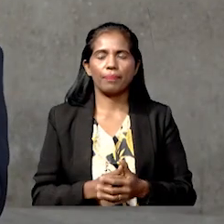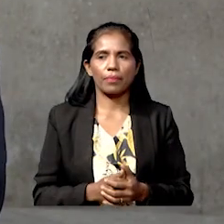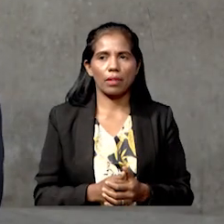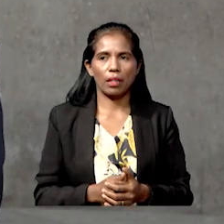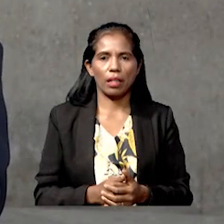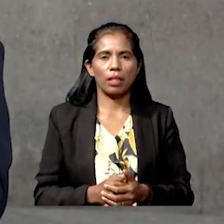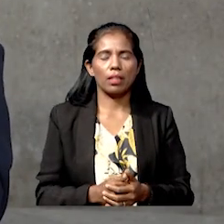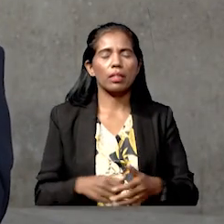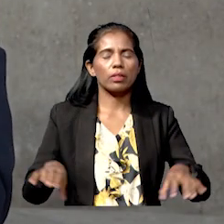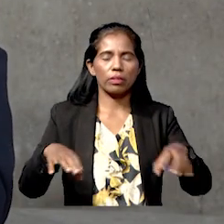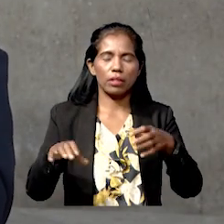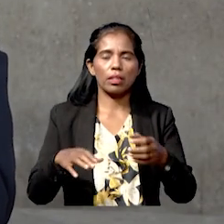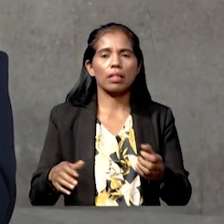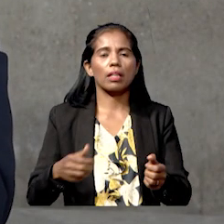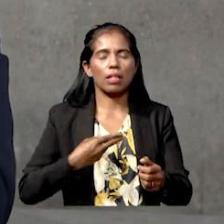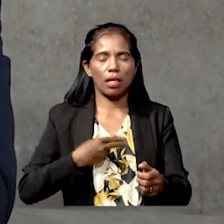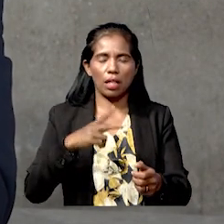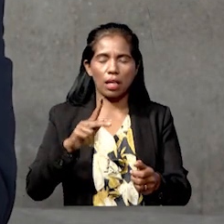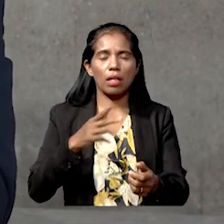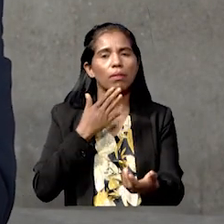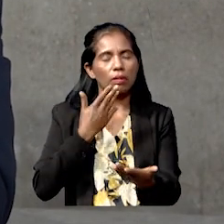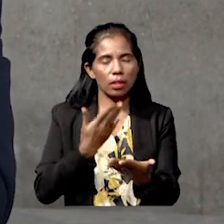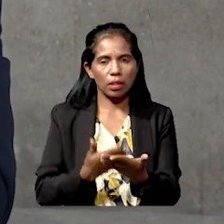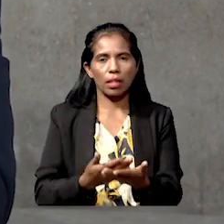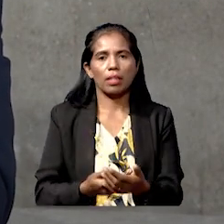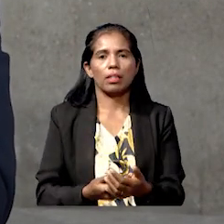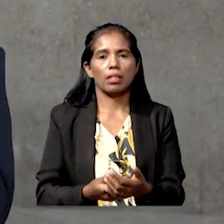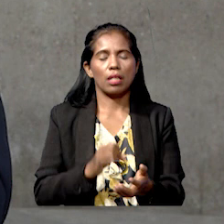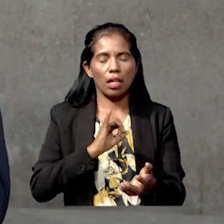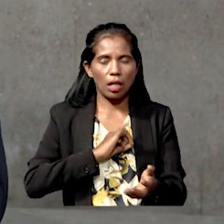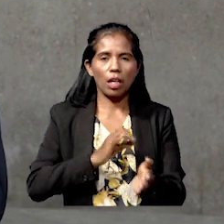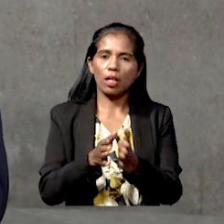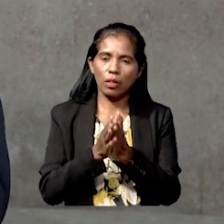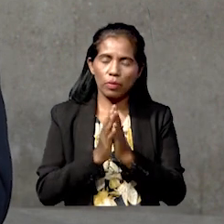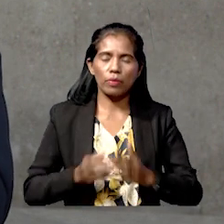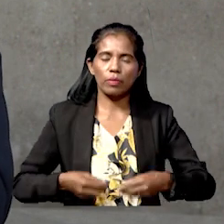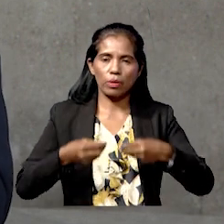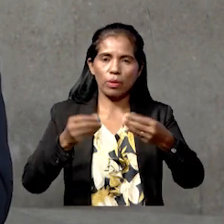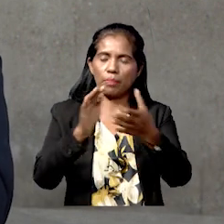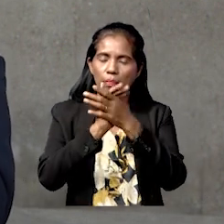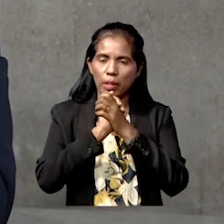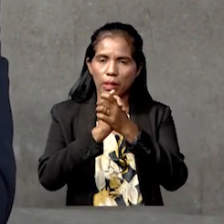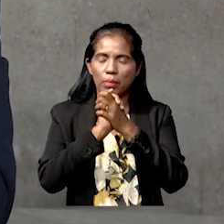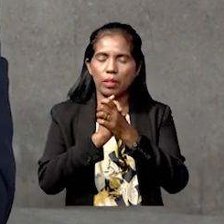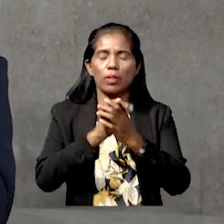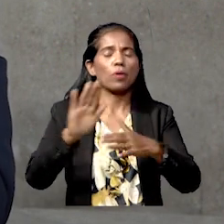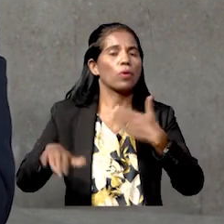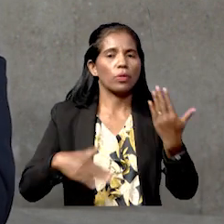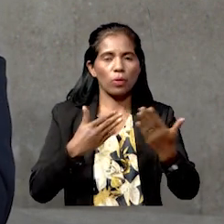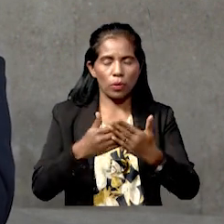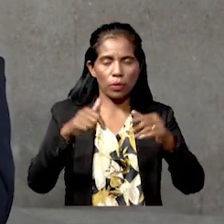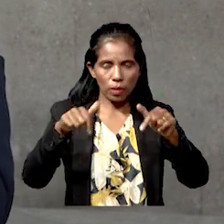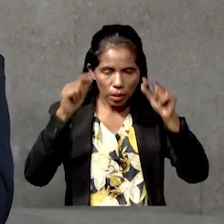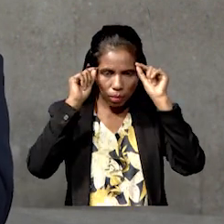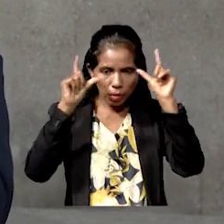de acertar. Doni parabéns ba apoiantes ira Rototo e Timor-Leste